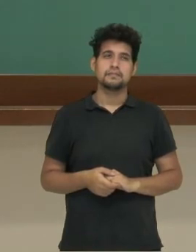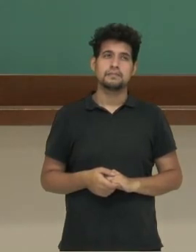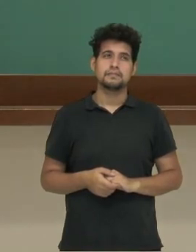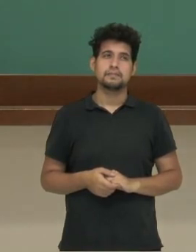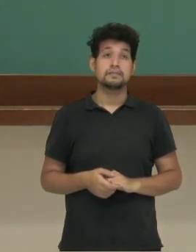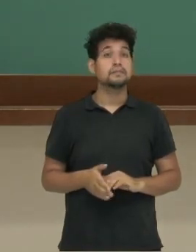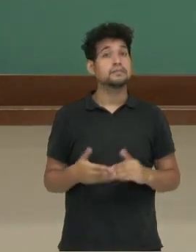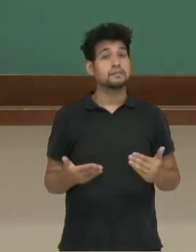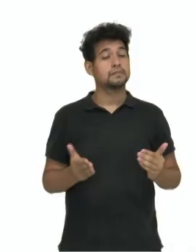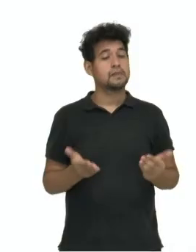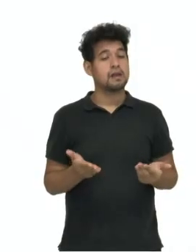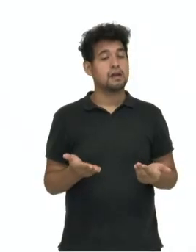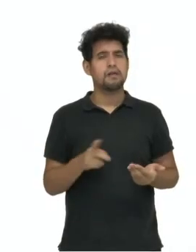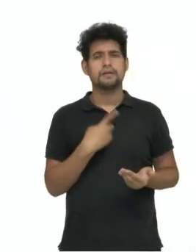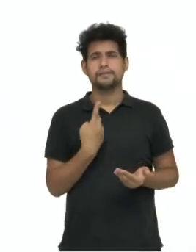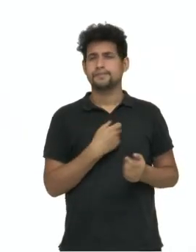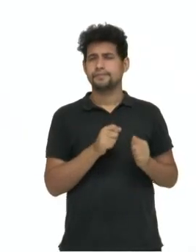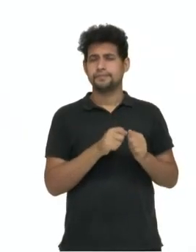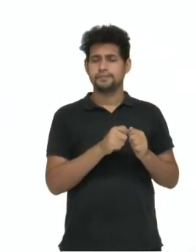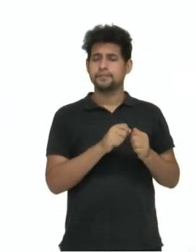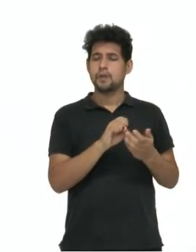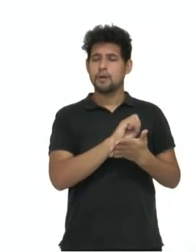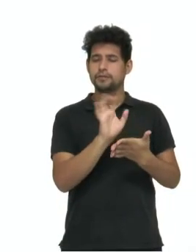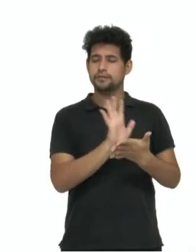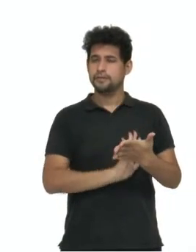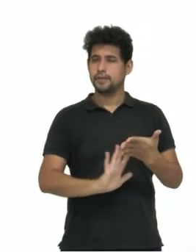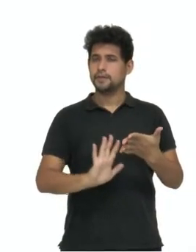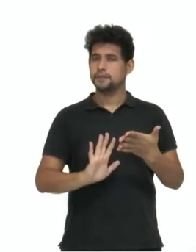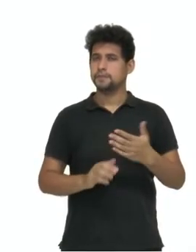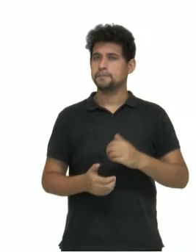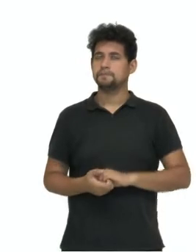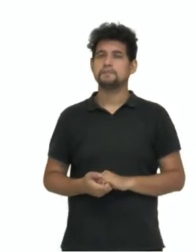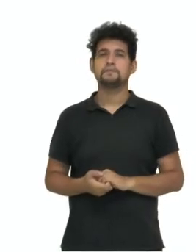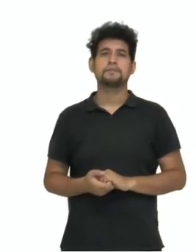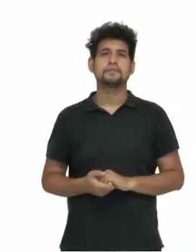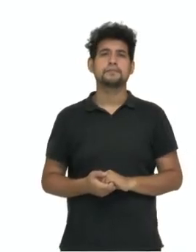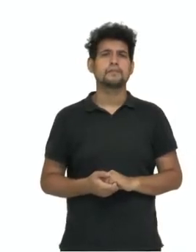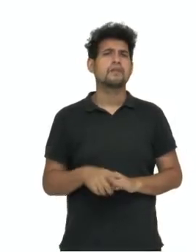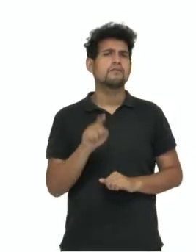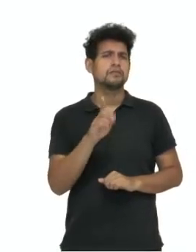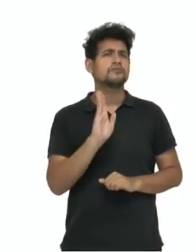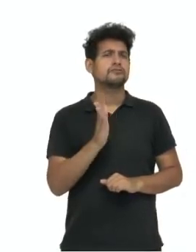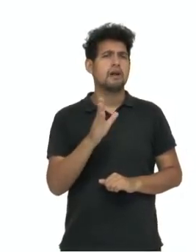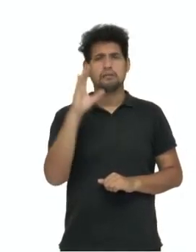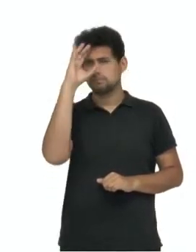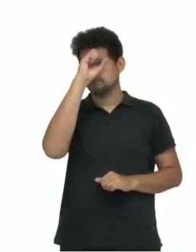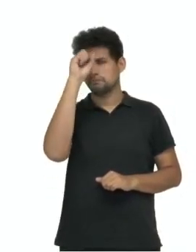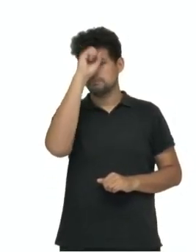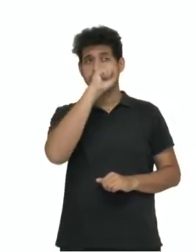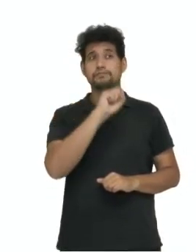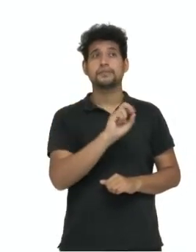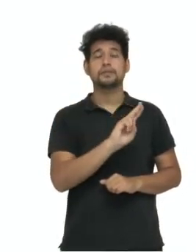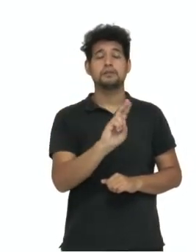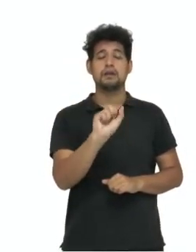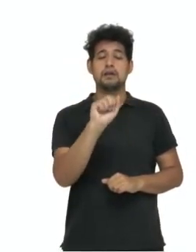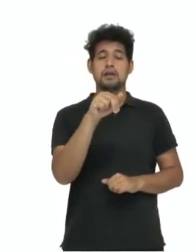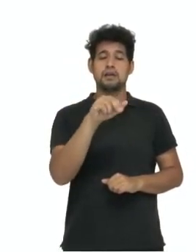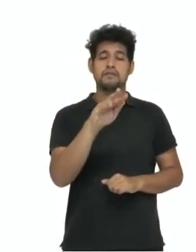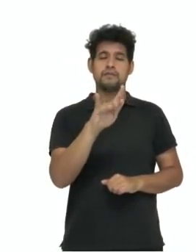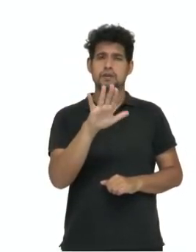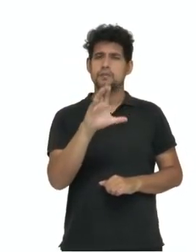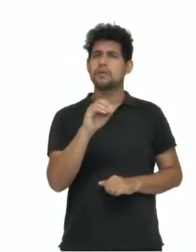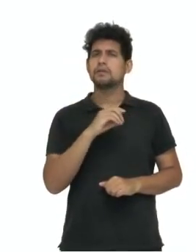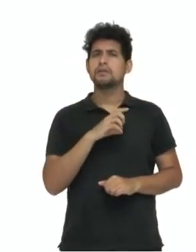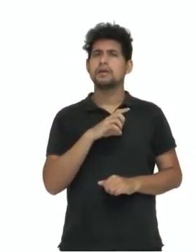E daí nós vamos para uma atividade mão na massa. Olha só, você aprendeu que os anfíbios possuem